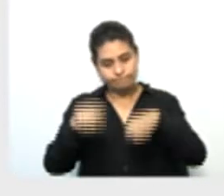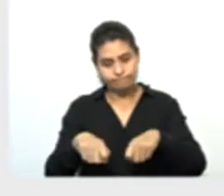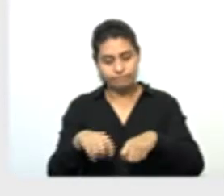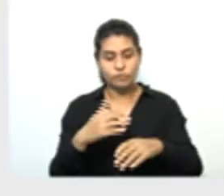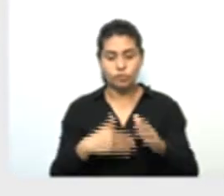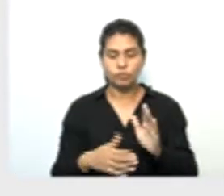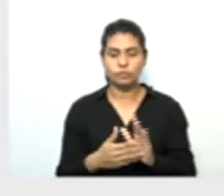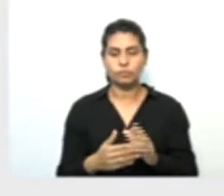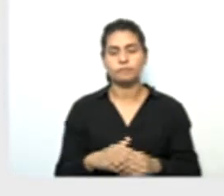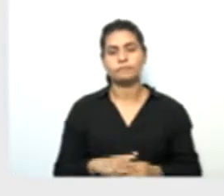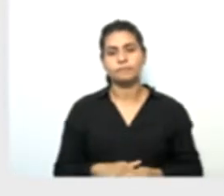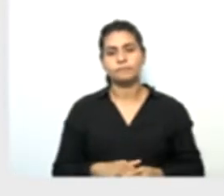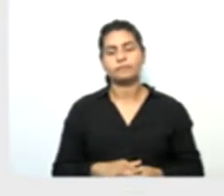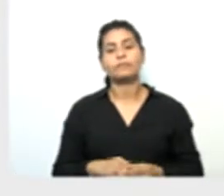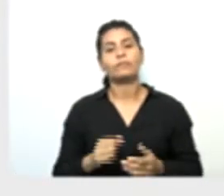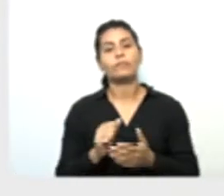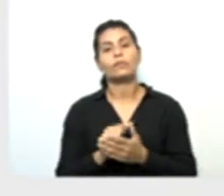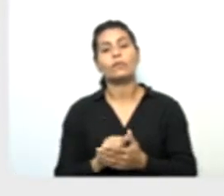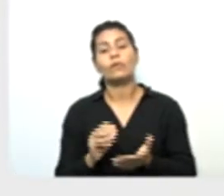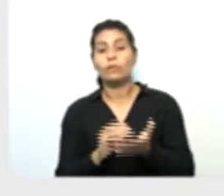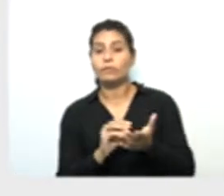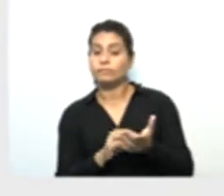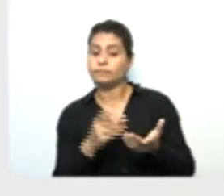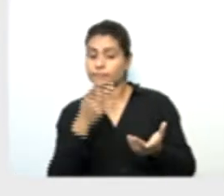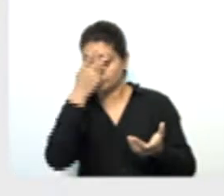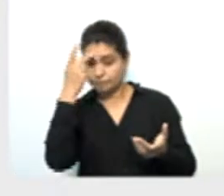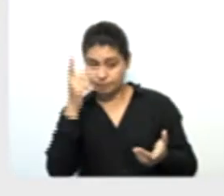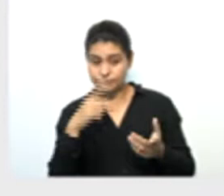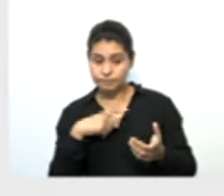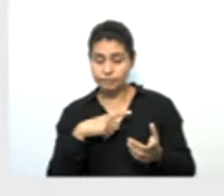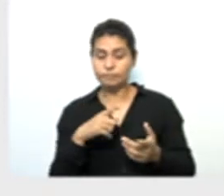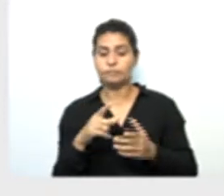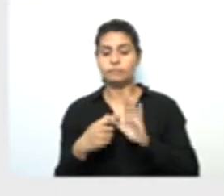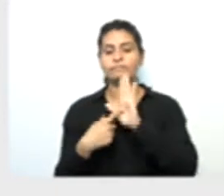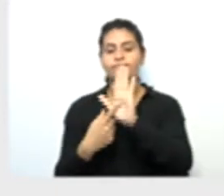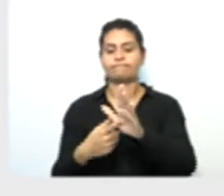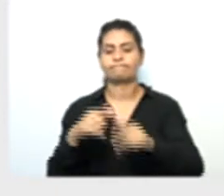exercitando com ausência dos pressupostos identificados das